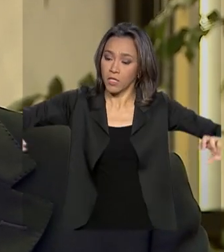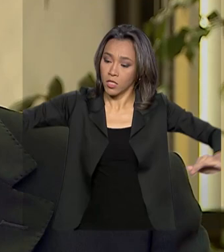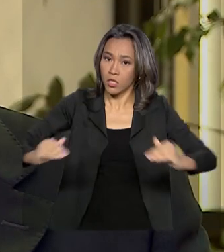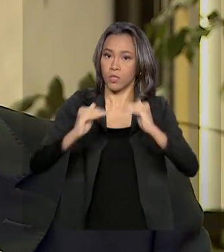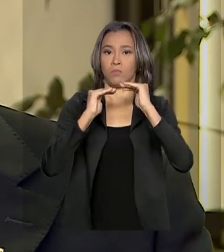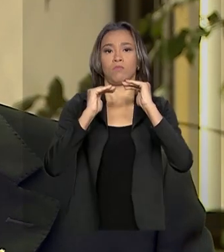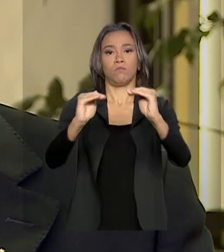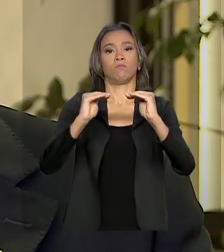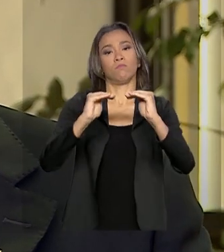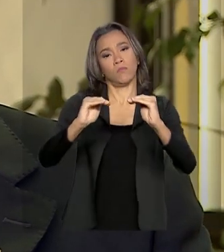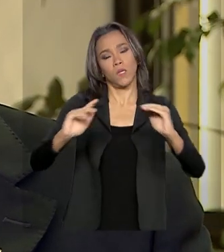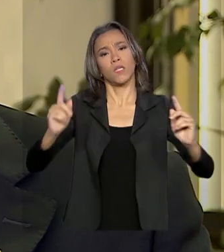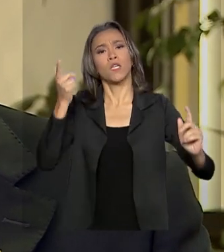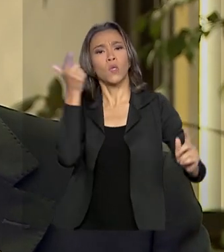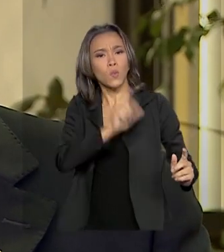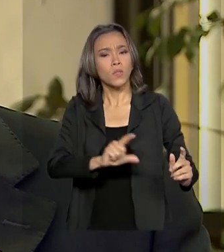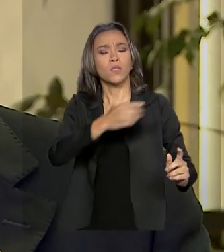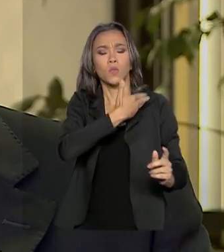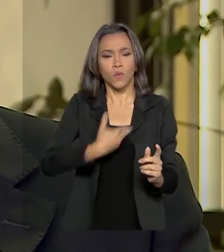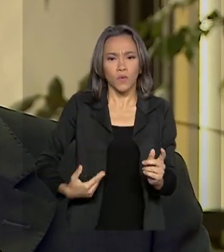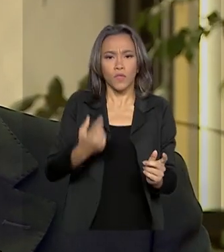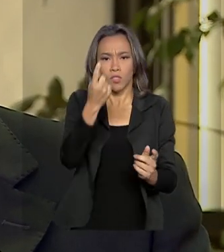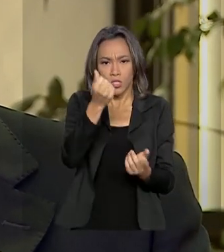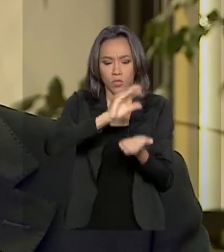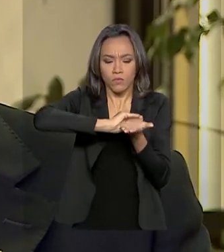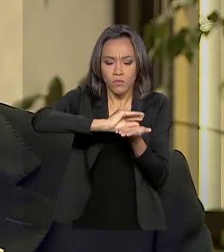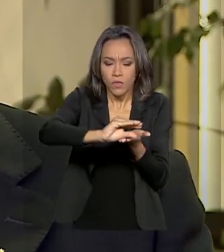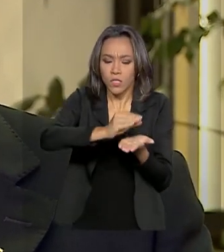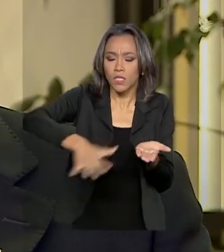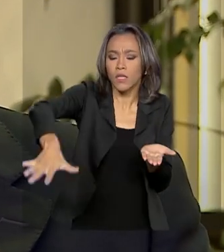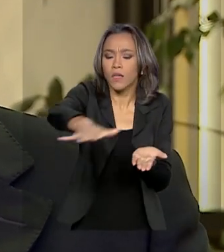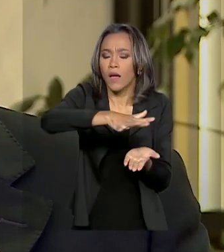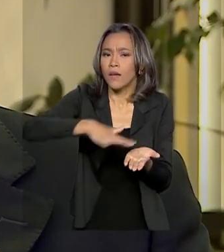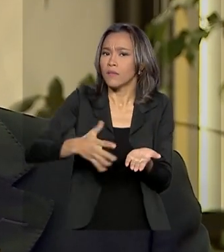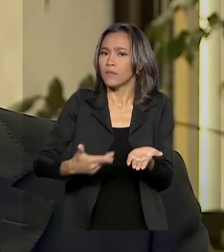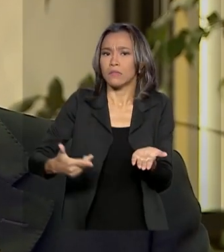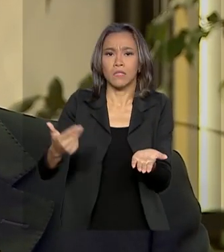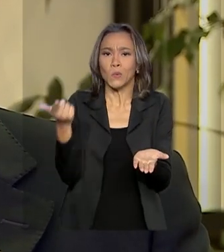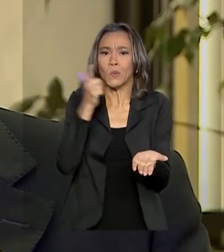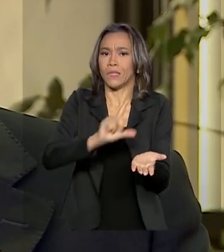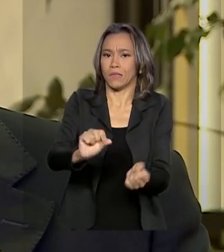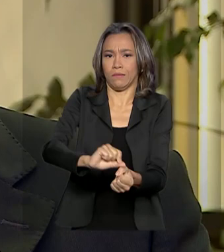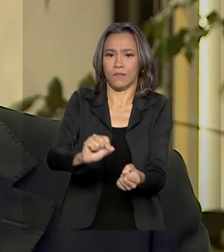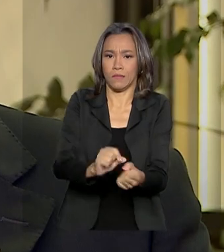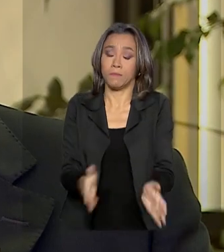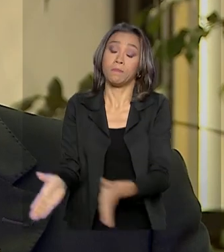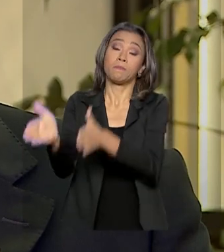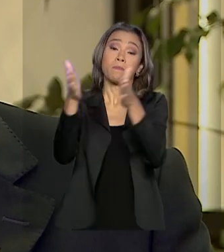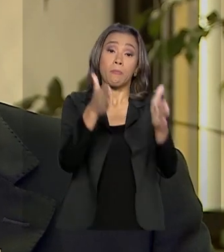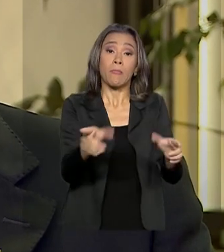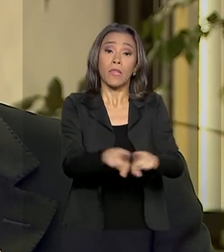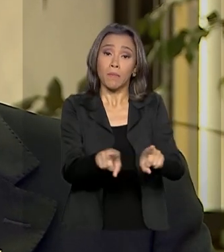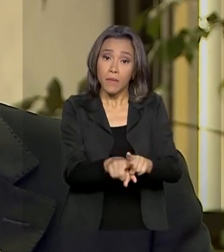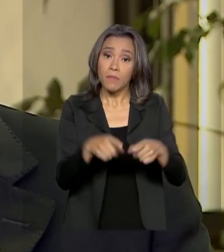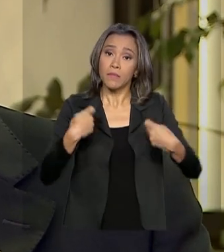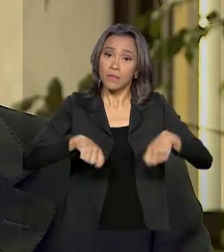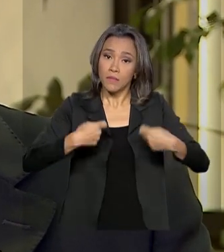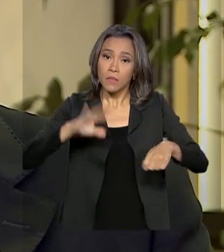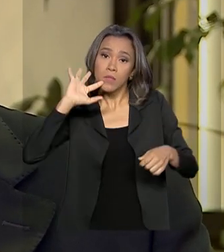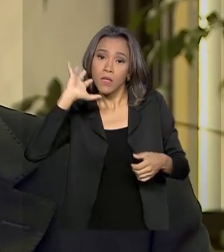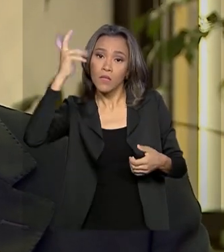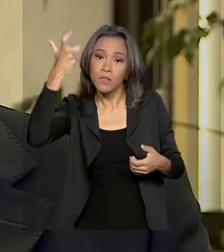de investir em áreas que hoje não tem condições de fazê-lo. E, ao mesmo tempo, nós temos que atacar, né, a questão